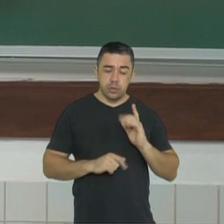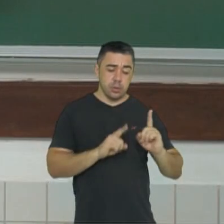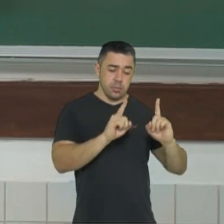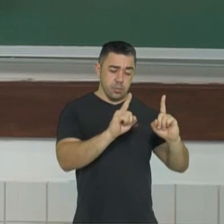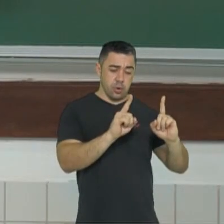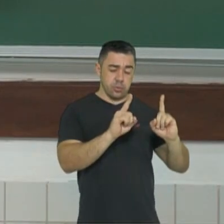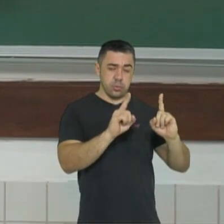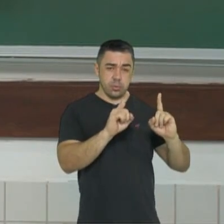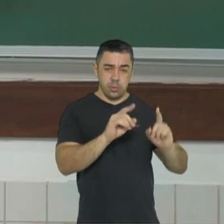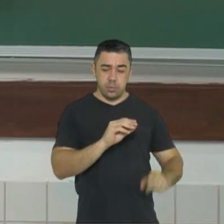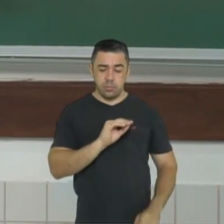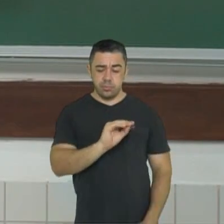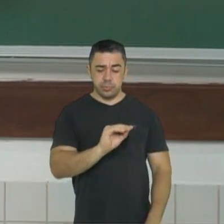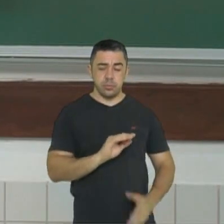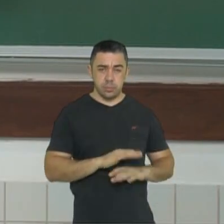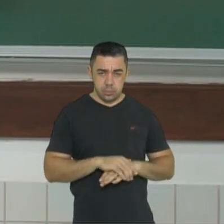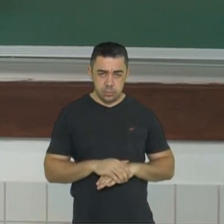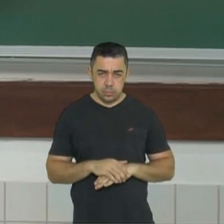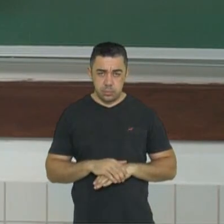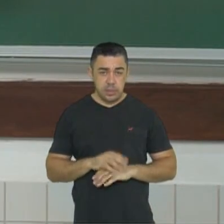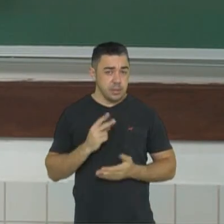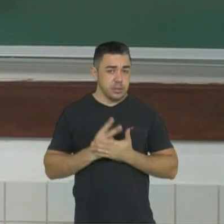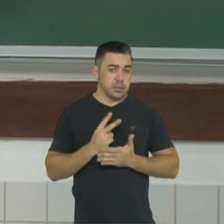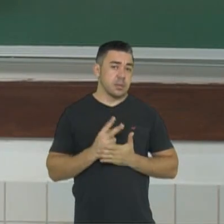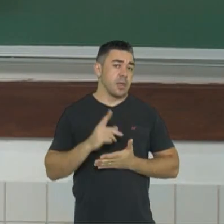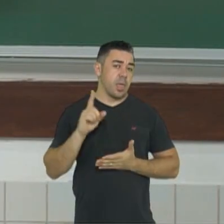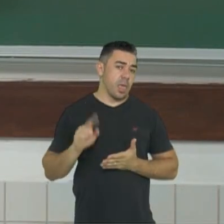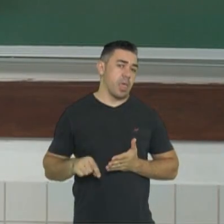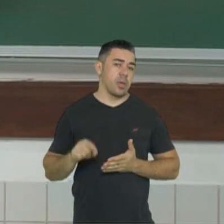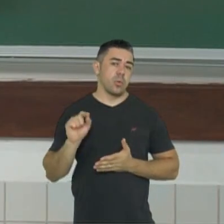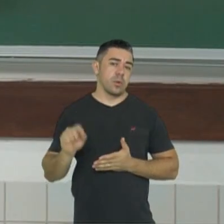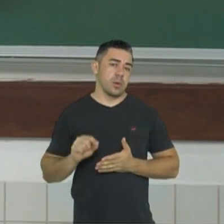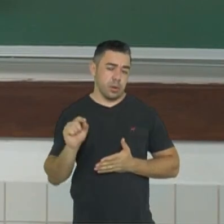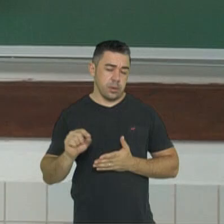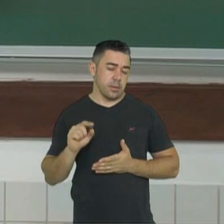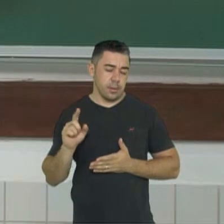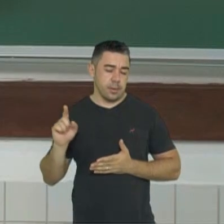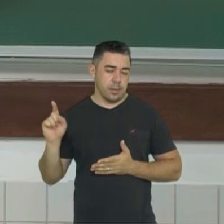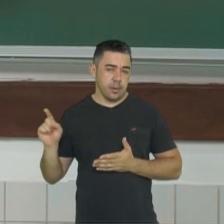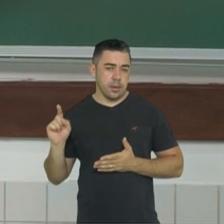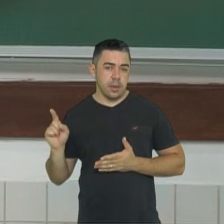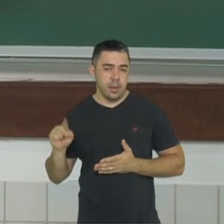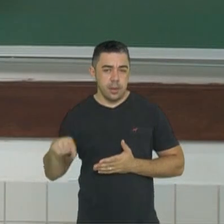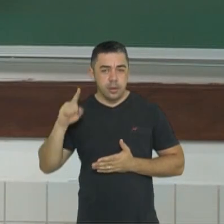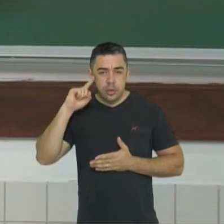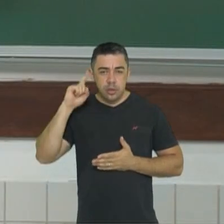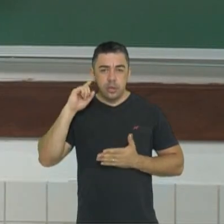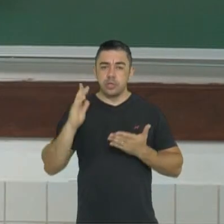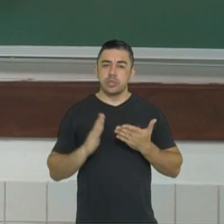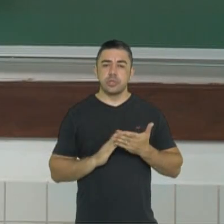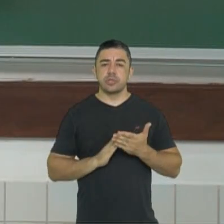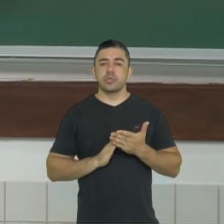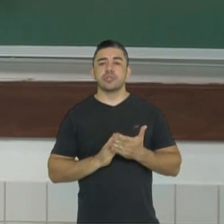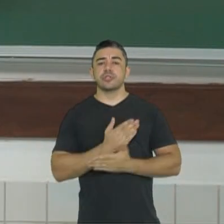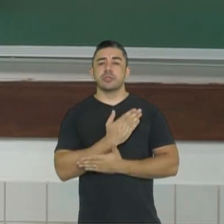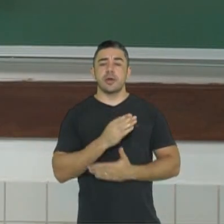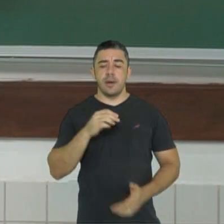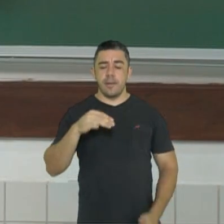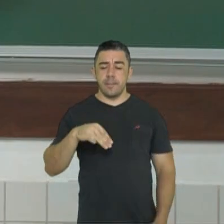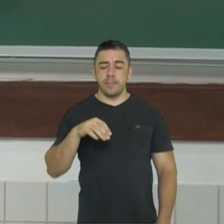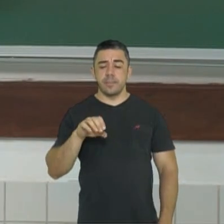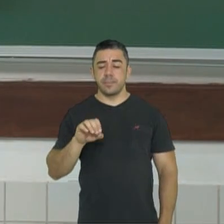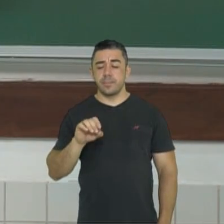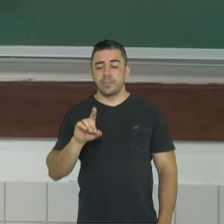sempre vai resolver o módulo primeiro nós tomamos isso né no cotidiano lhe tiraram o moto